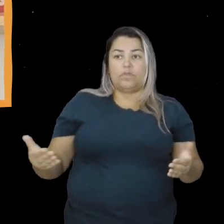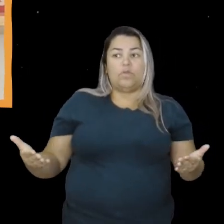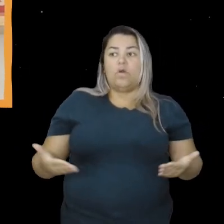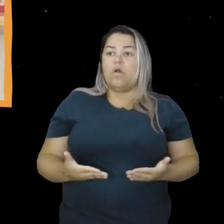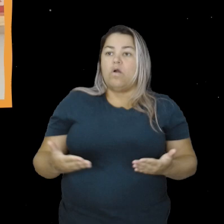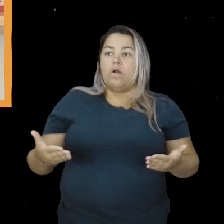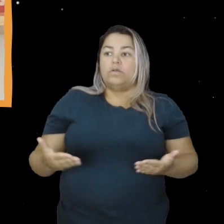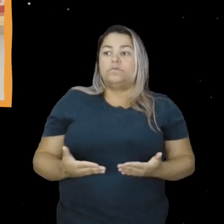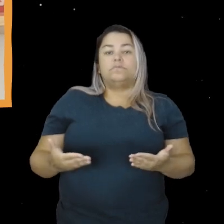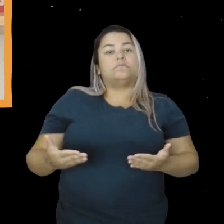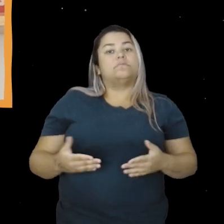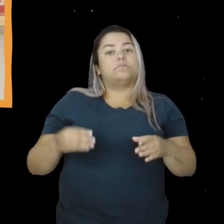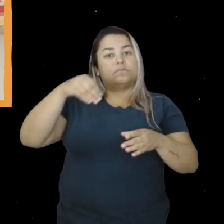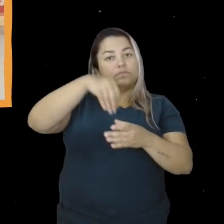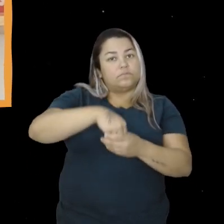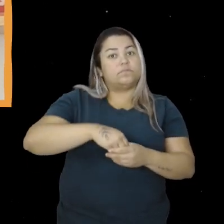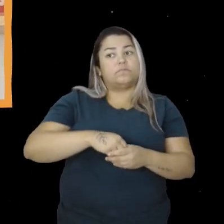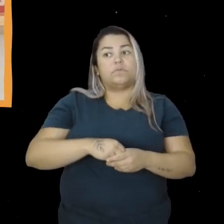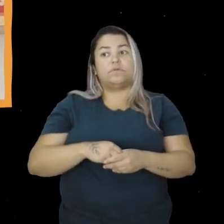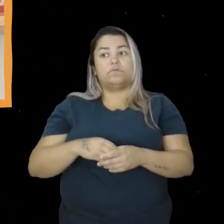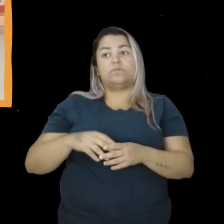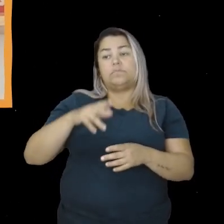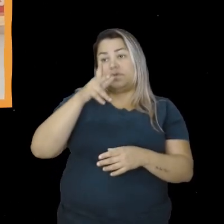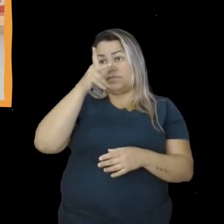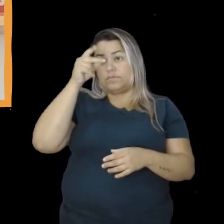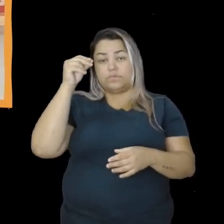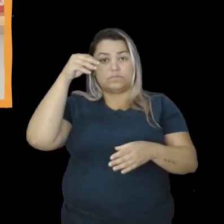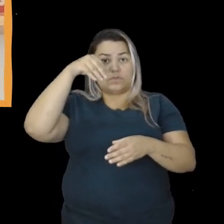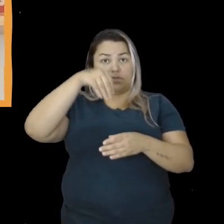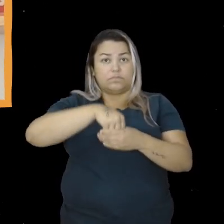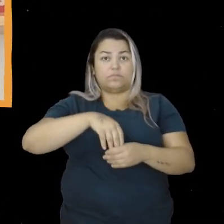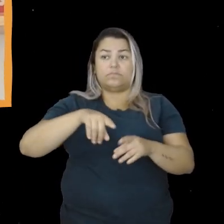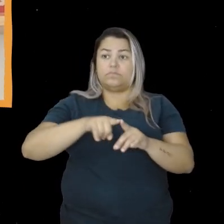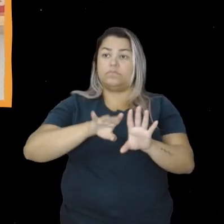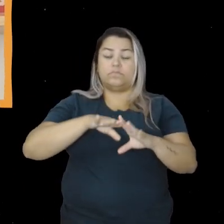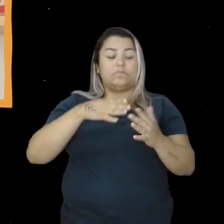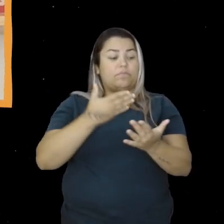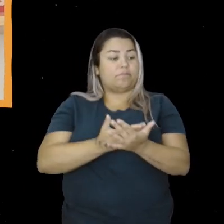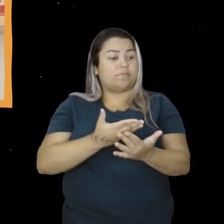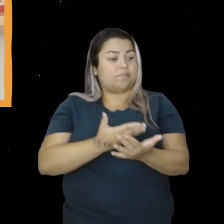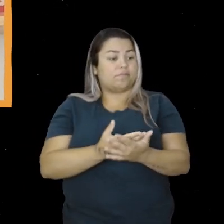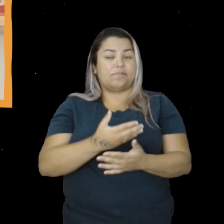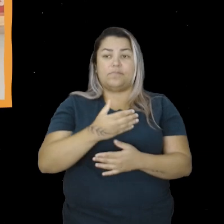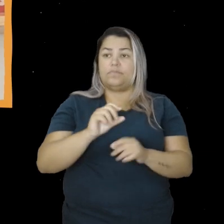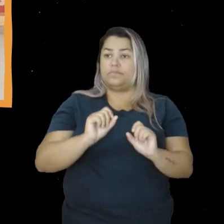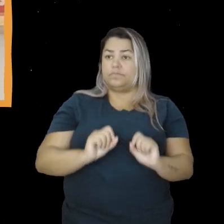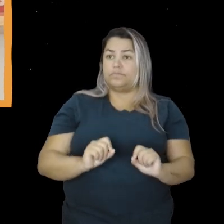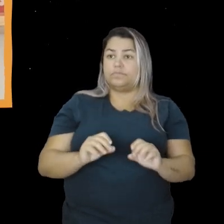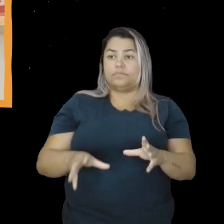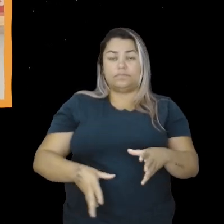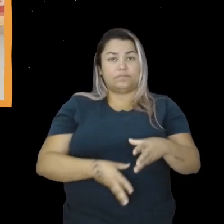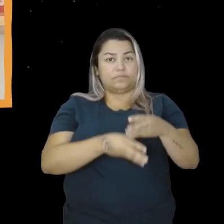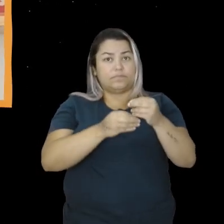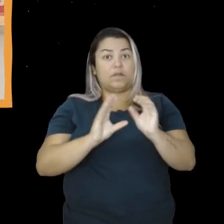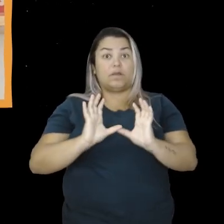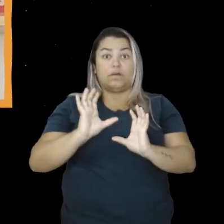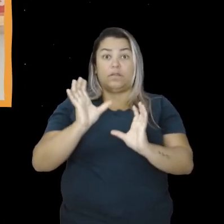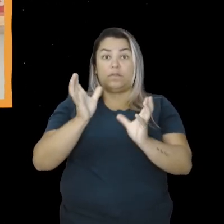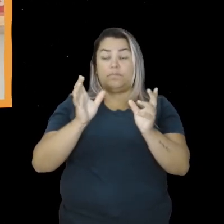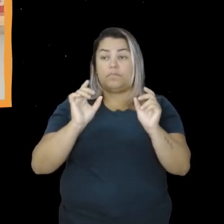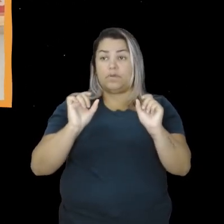uma resolução interna dentro da prefeitura, e o Sistema Municipal de Educação, a gente está conseguindo inserir a pauta climática dentro da lei do